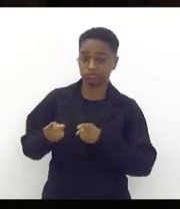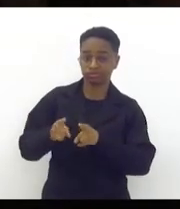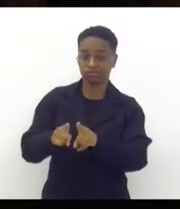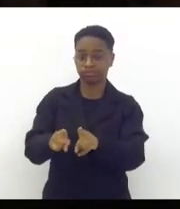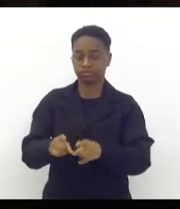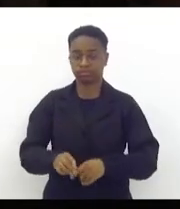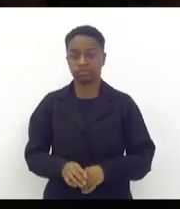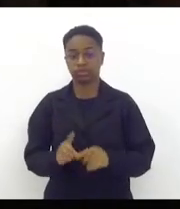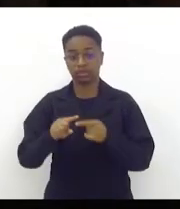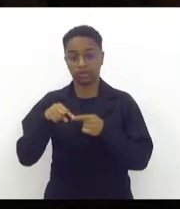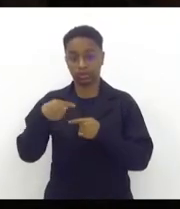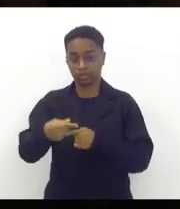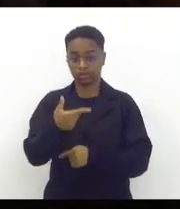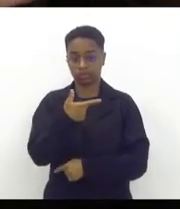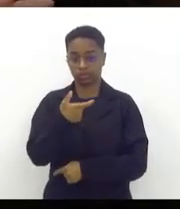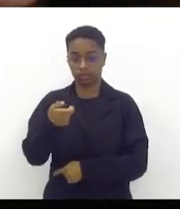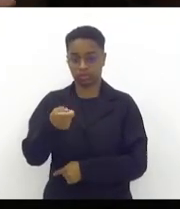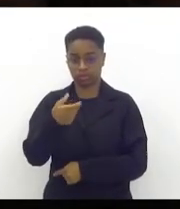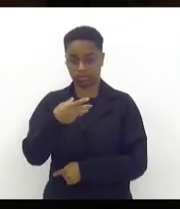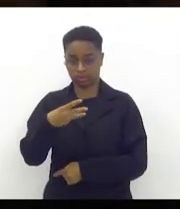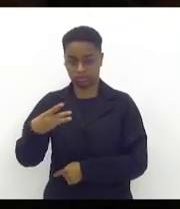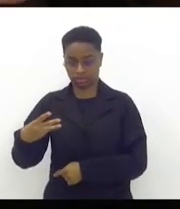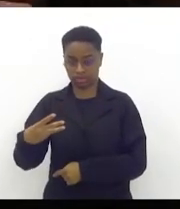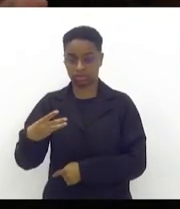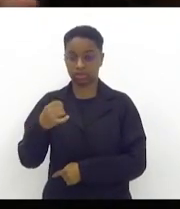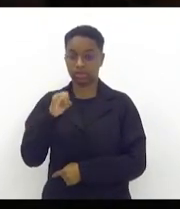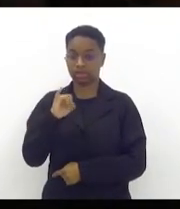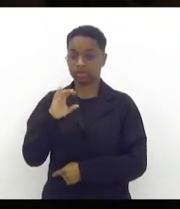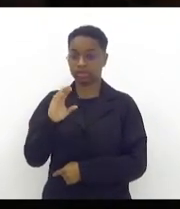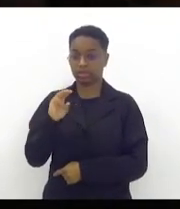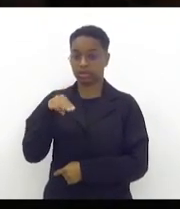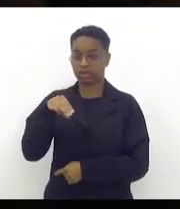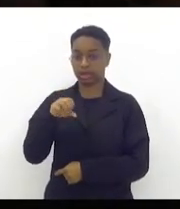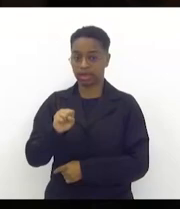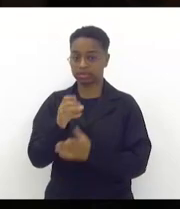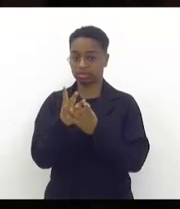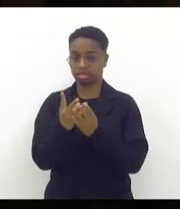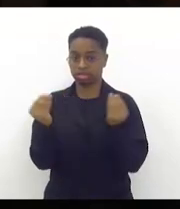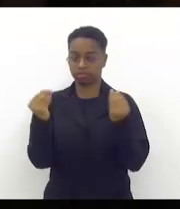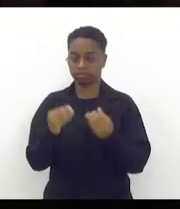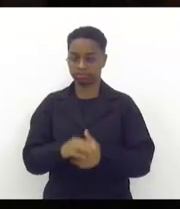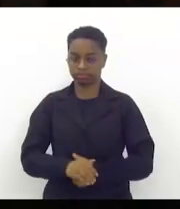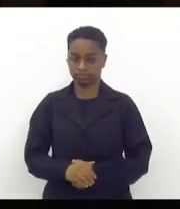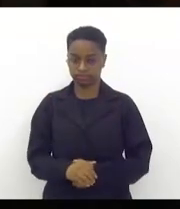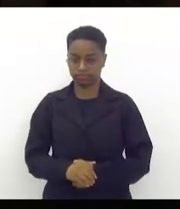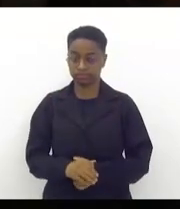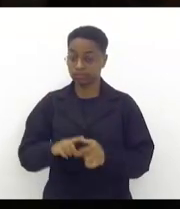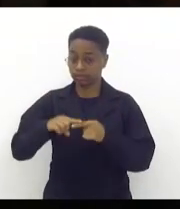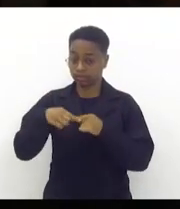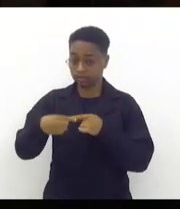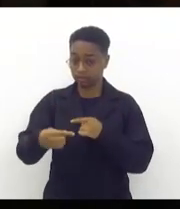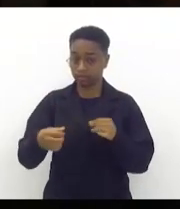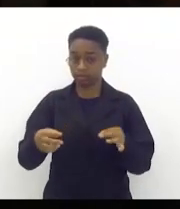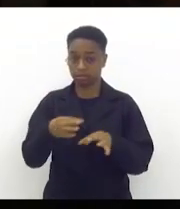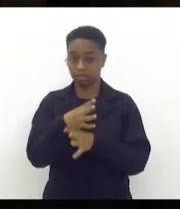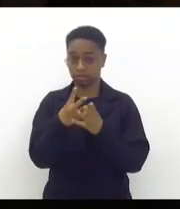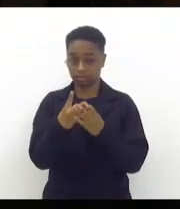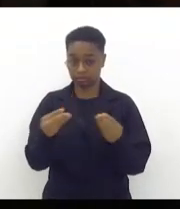7 anos, 2033, o ICMS acaba de vez. Acabando de vez,